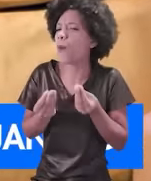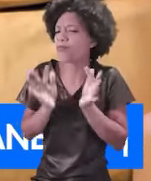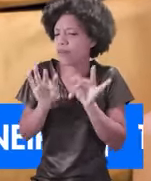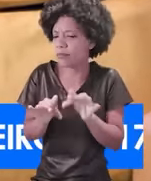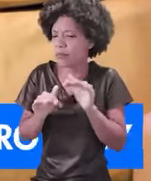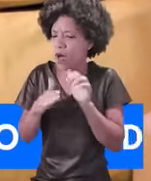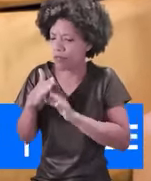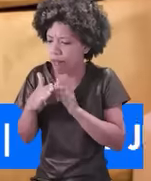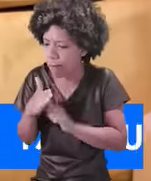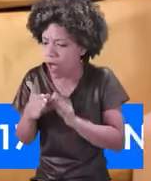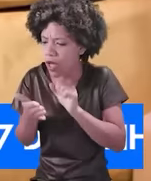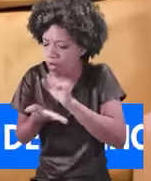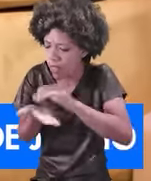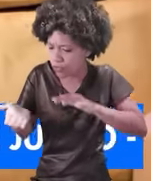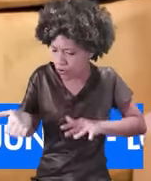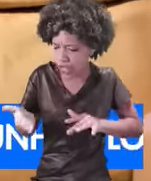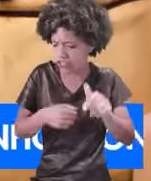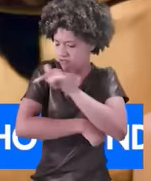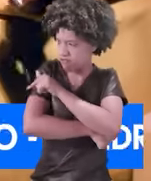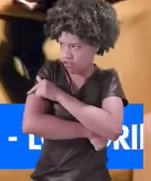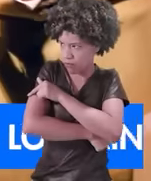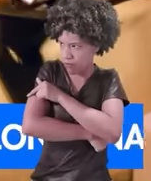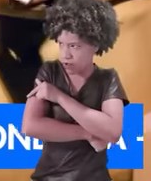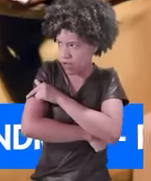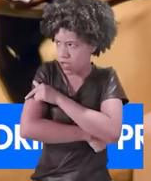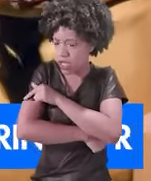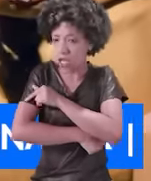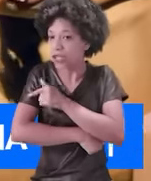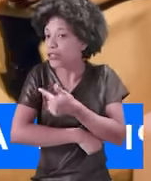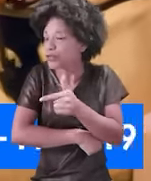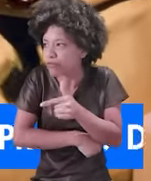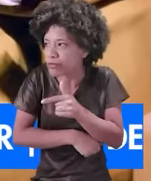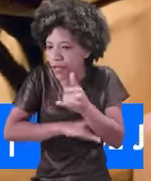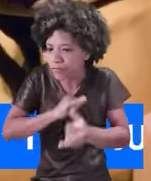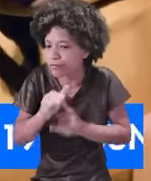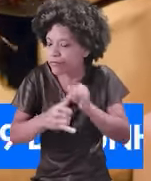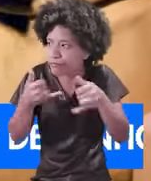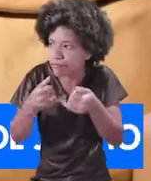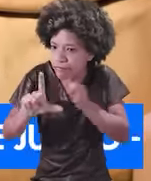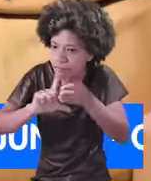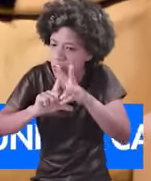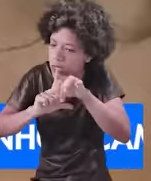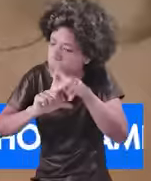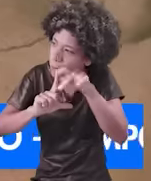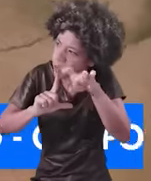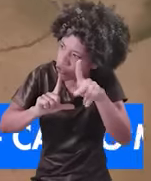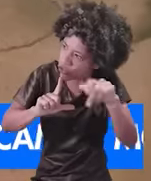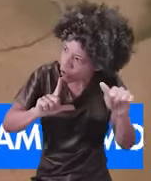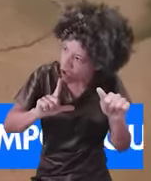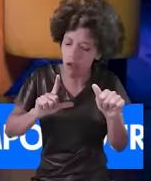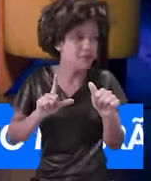terminar e o trabalho da escola da 7ª série A sem o Wikipédia uma boa pergunta viu